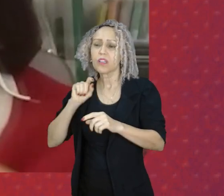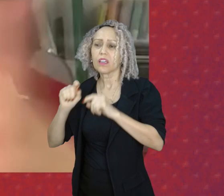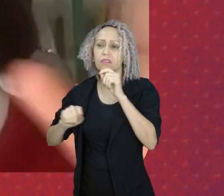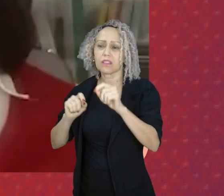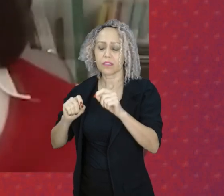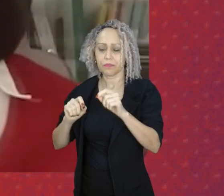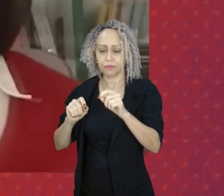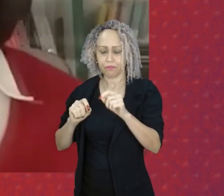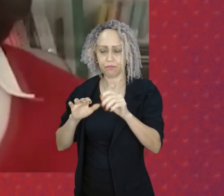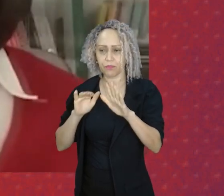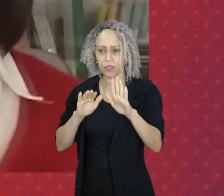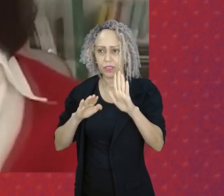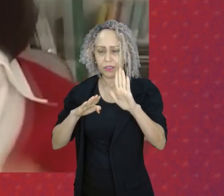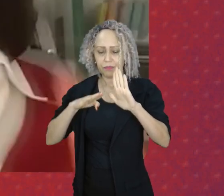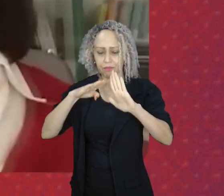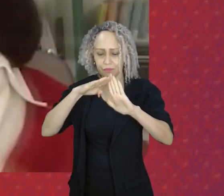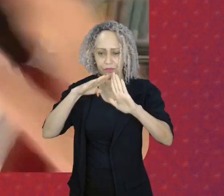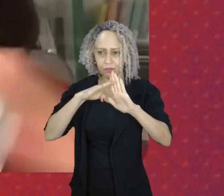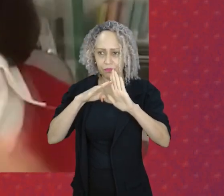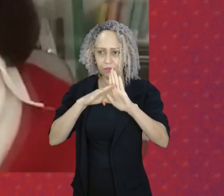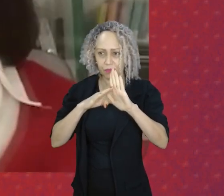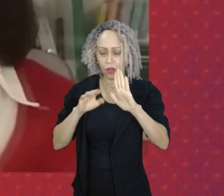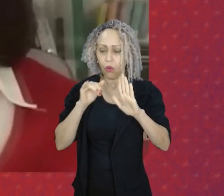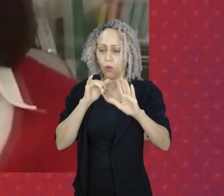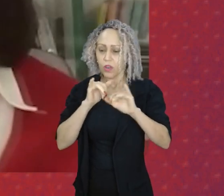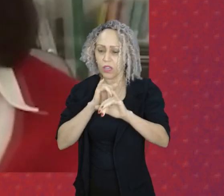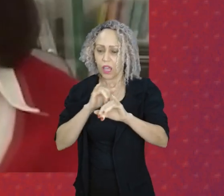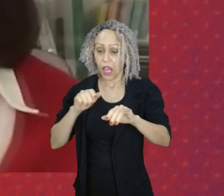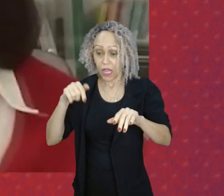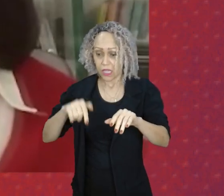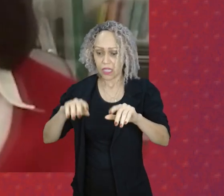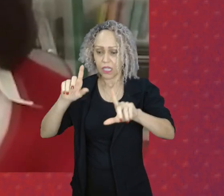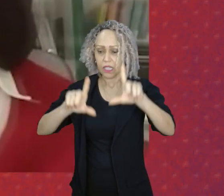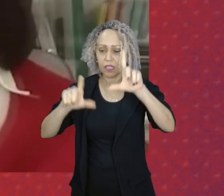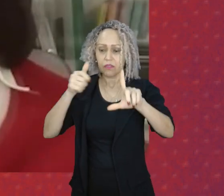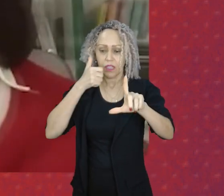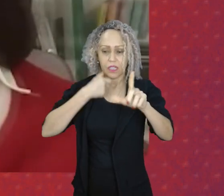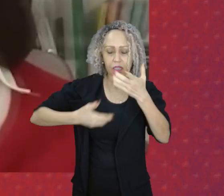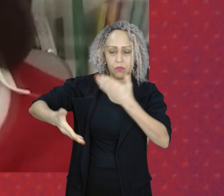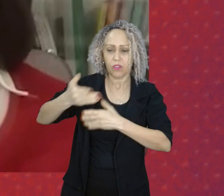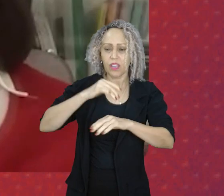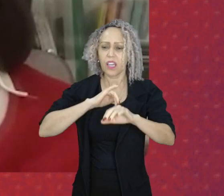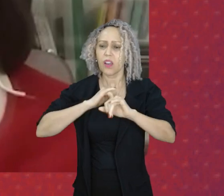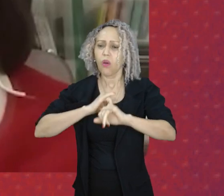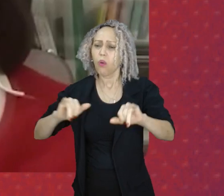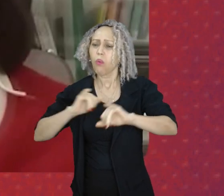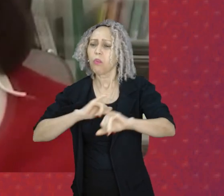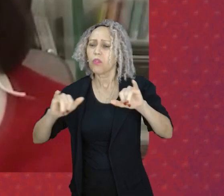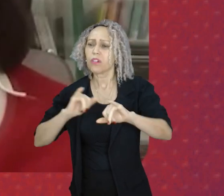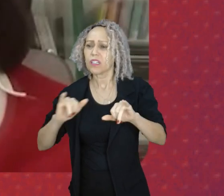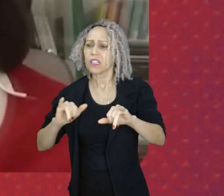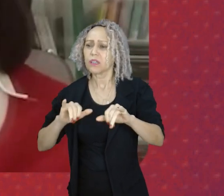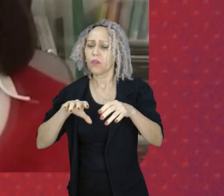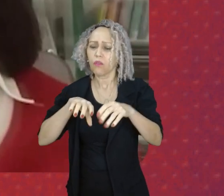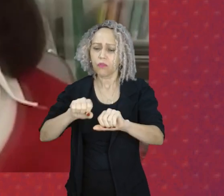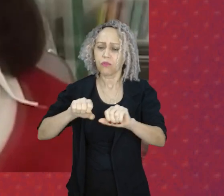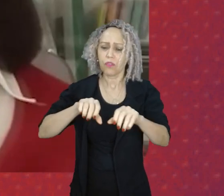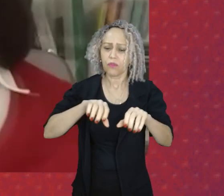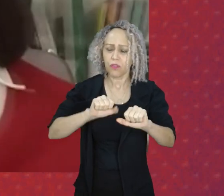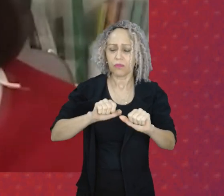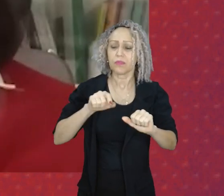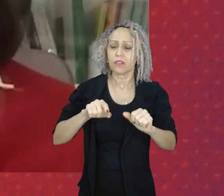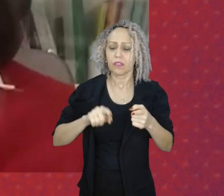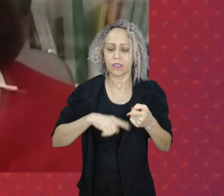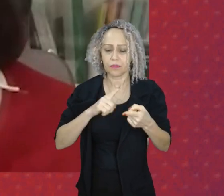Dentre os programas de formação que nós temos realizado aqui na TV Elas por Elas, há um conjunto de formações sobre o